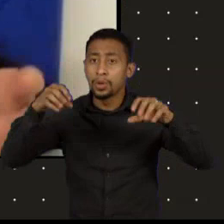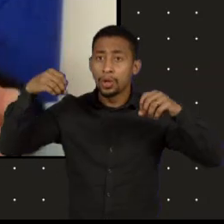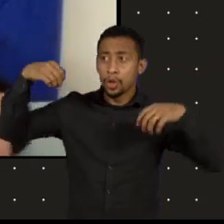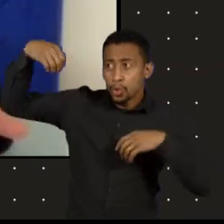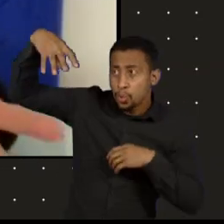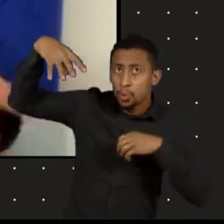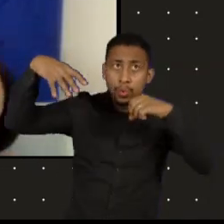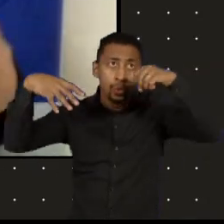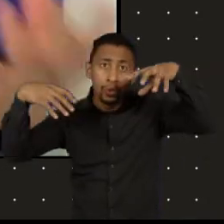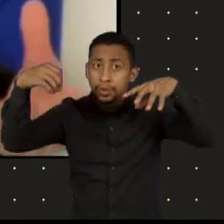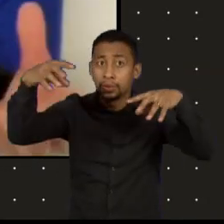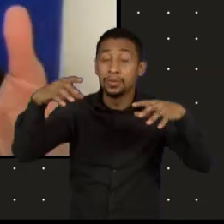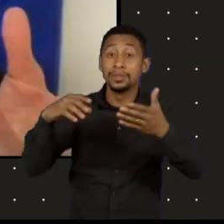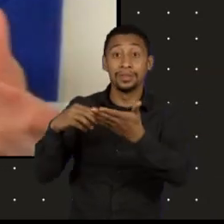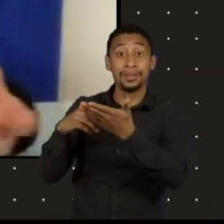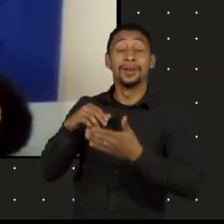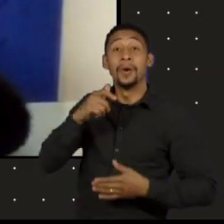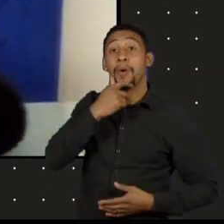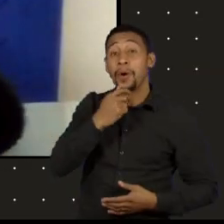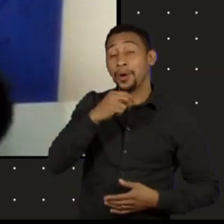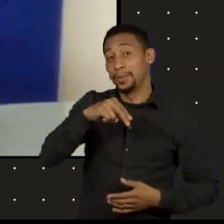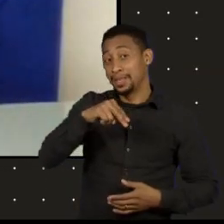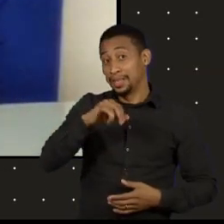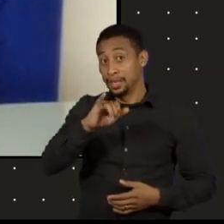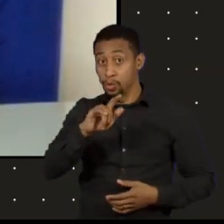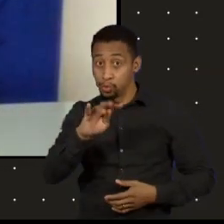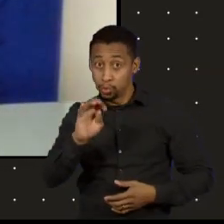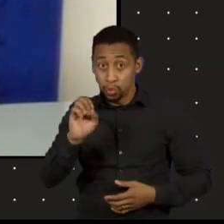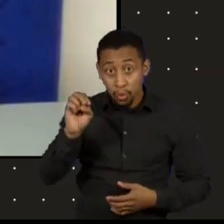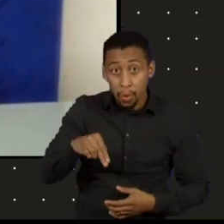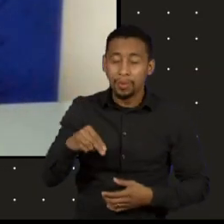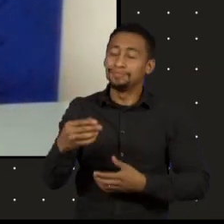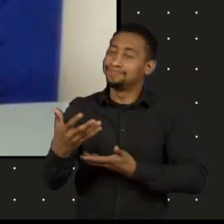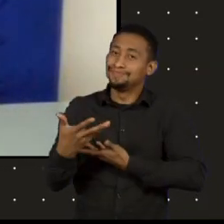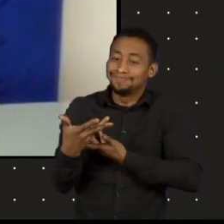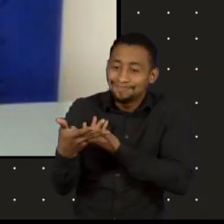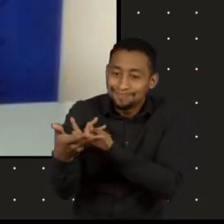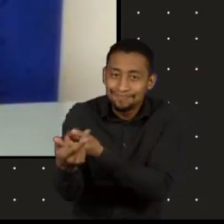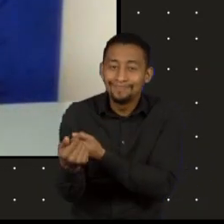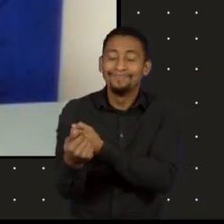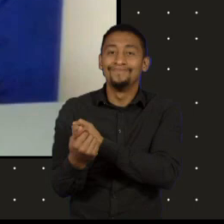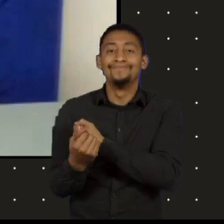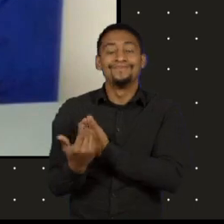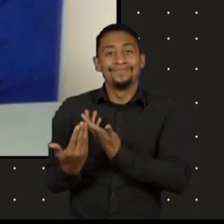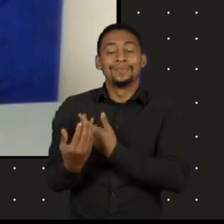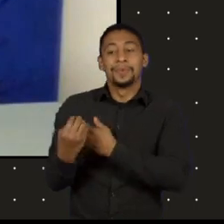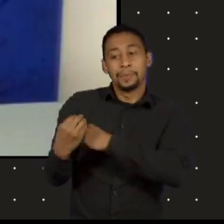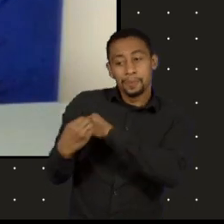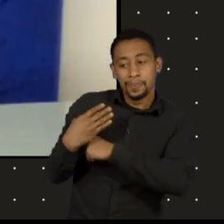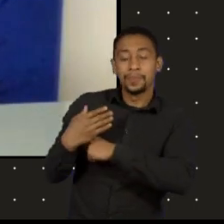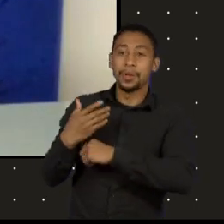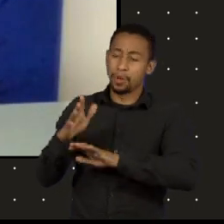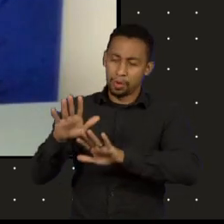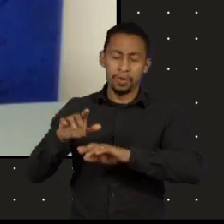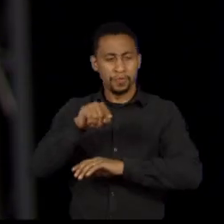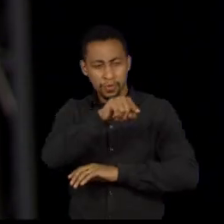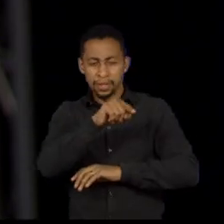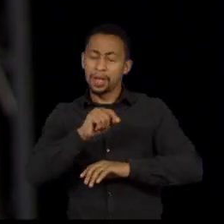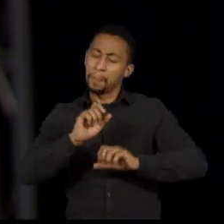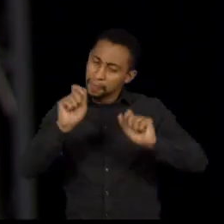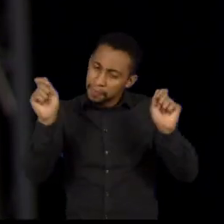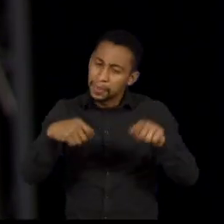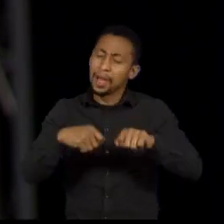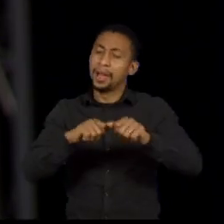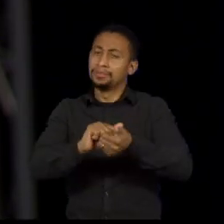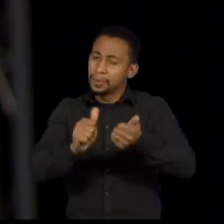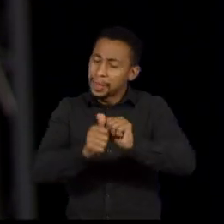Então, foi o Newton Travesso que me acolheu, vamos dizer, que me abraçou no teatro e falou assim, não, você também é a filha da TV. E